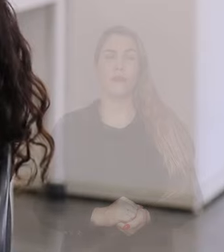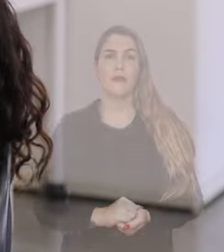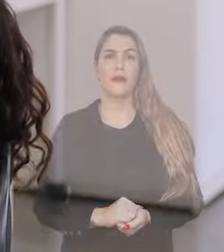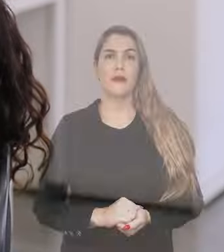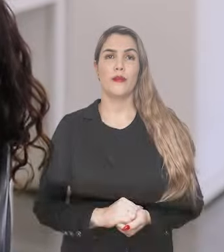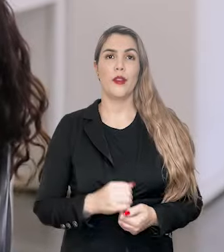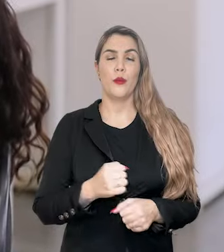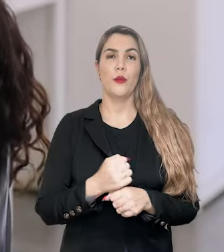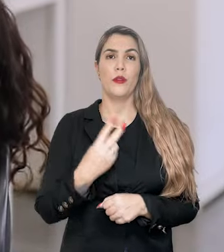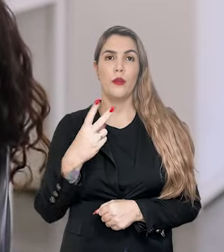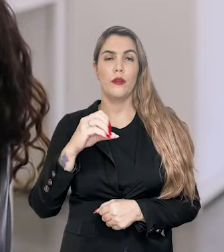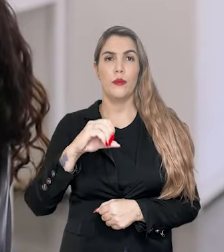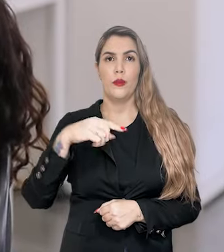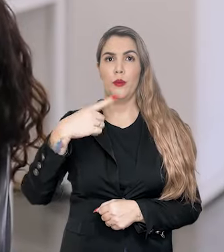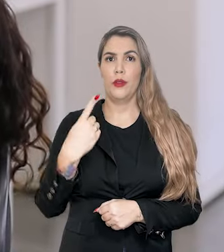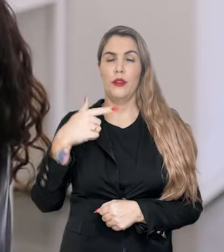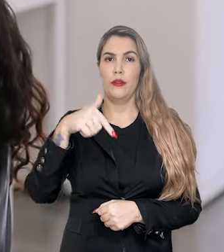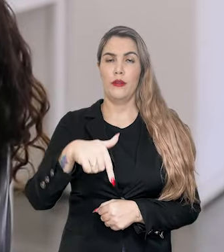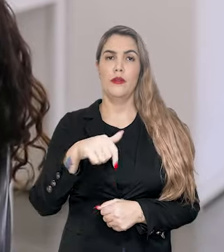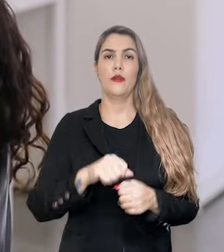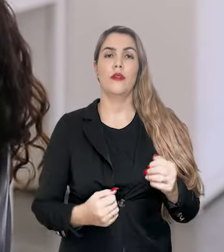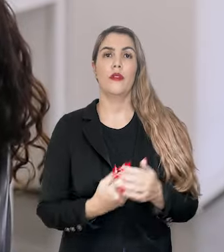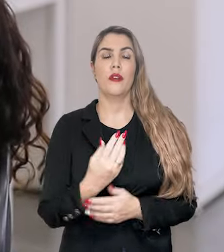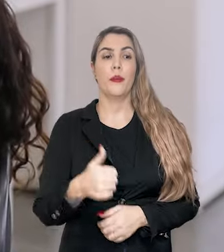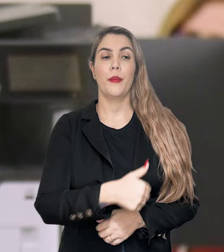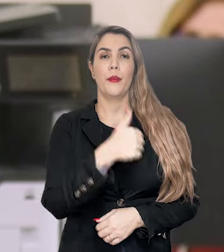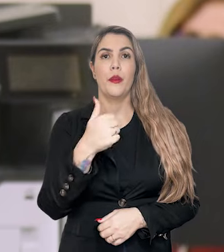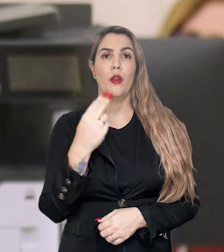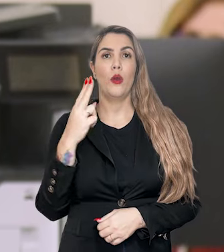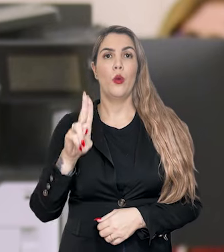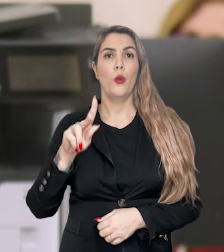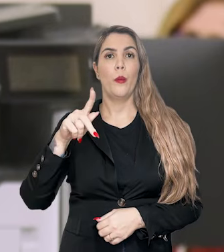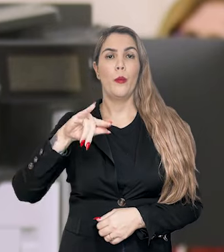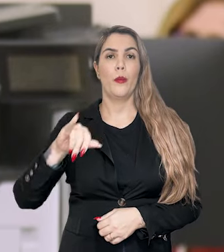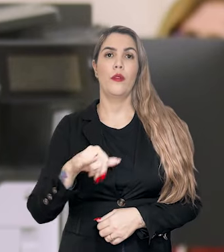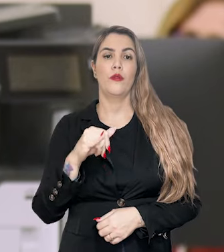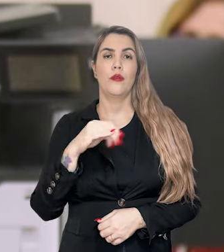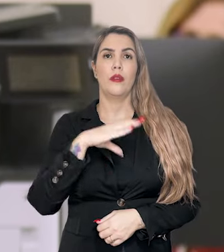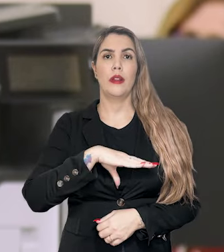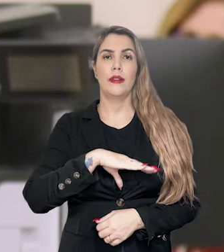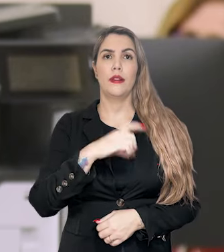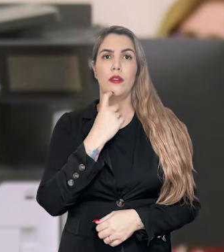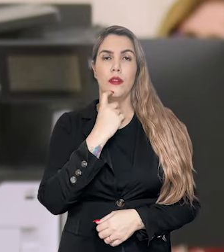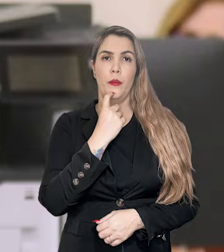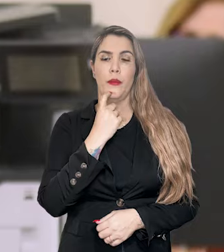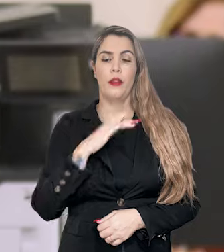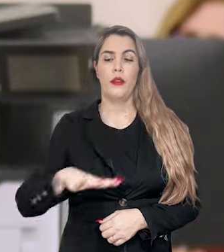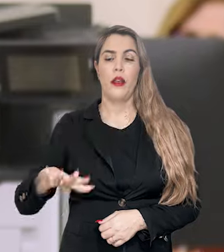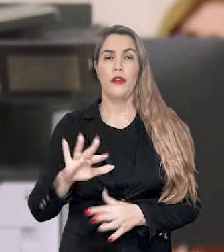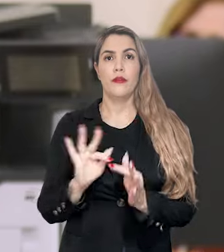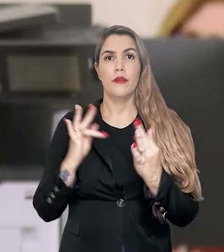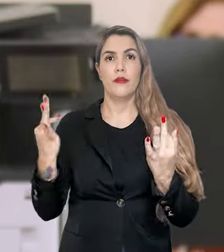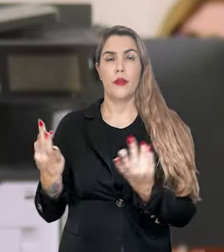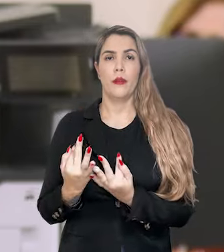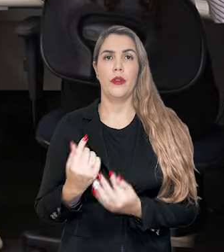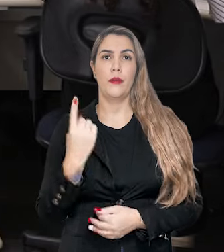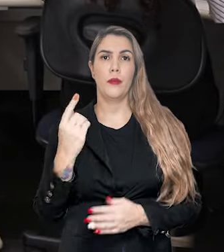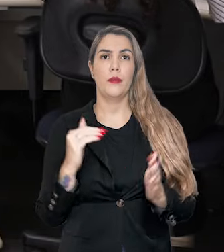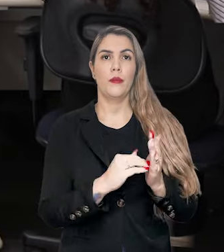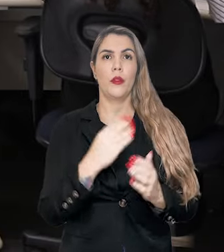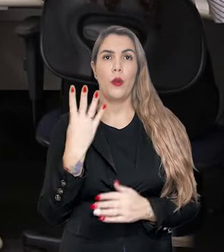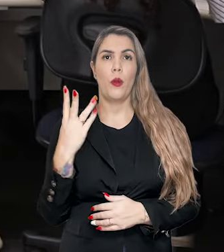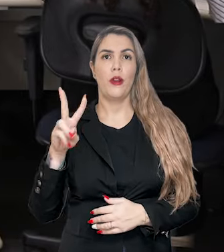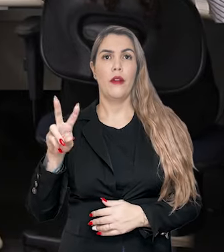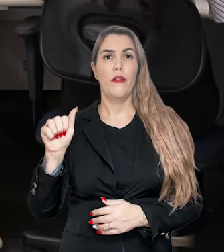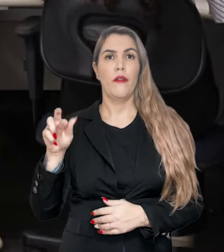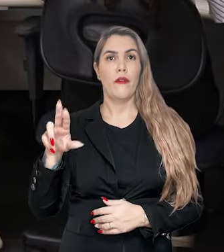Em 2017 foi instalada a primeira UPJ aqui em Campinas, a UPJ de Família e Sucessões da 1ª à 4ª Vara, do